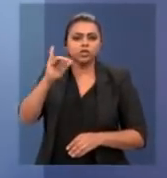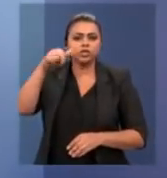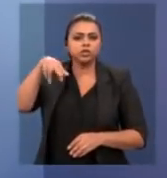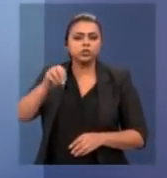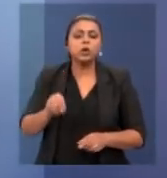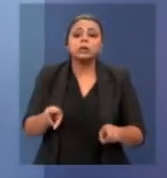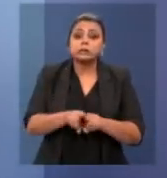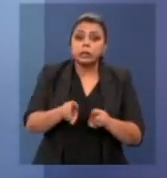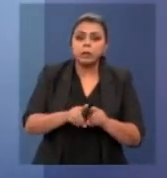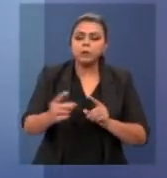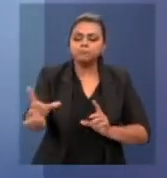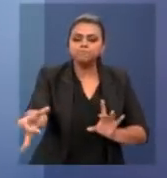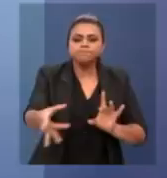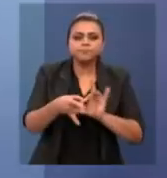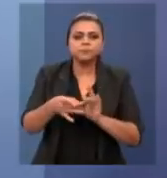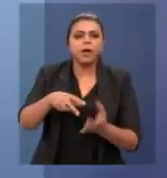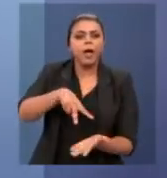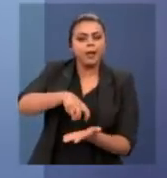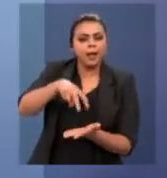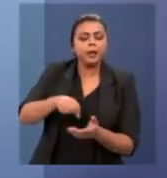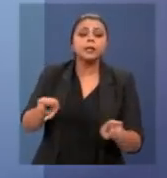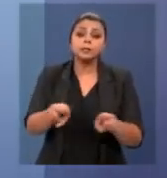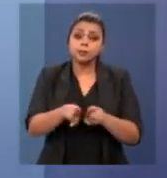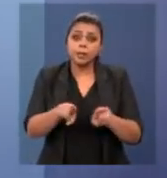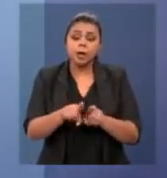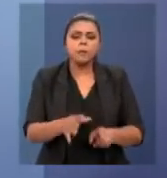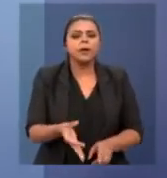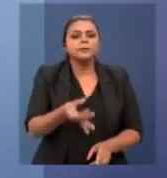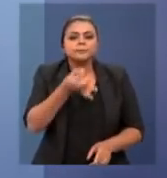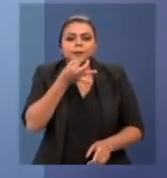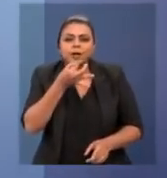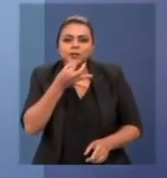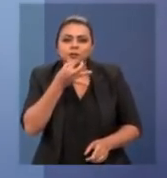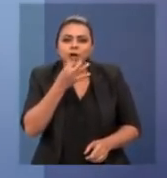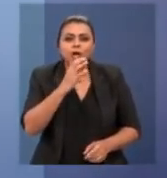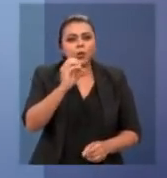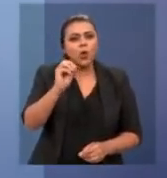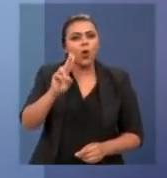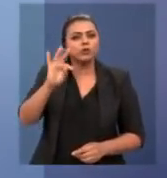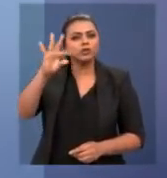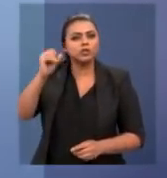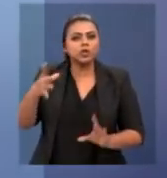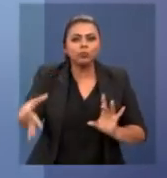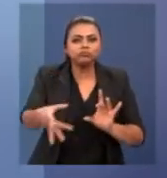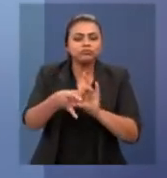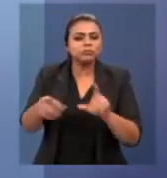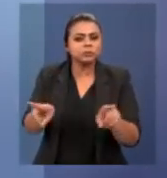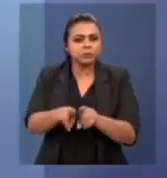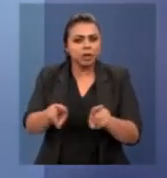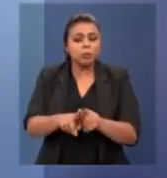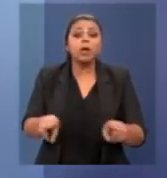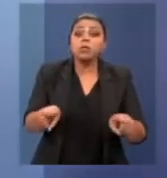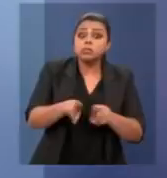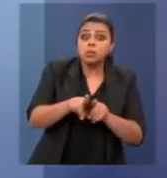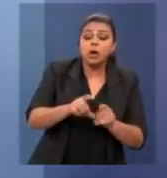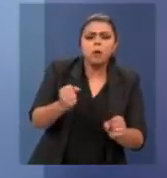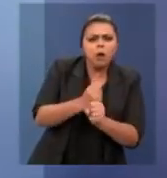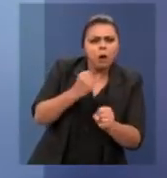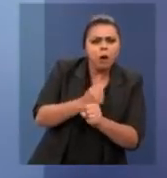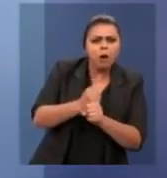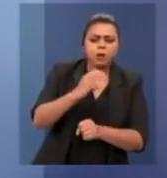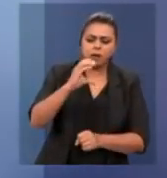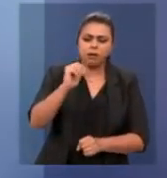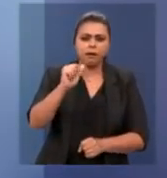nós iniciamos a duplicação de cachoeiro até coutinho nós fizemos iniciamos a obra de castelo até muniz